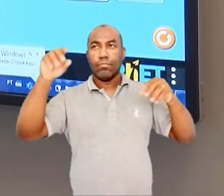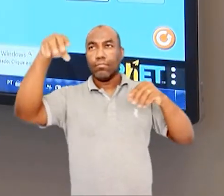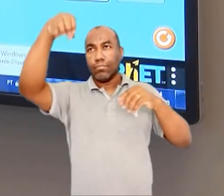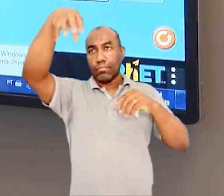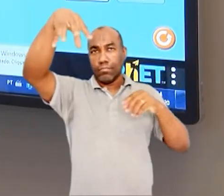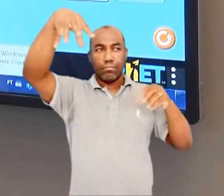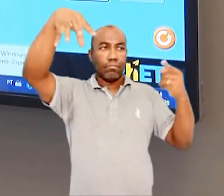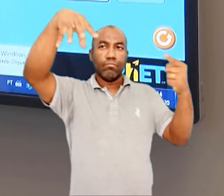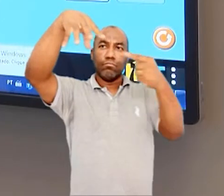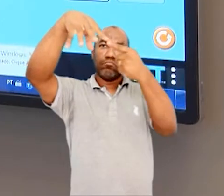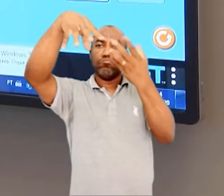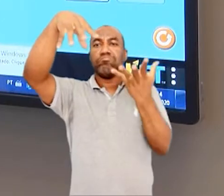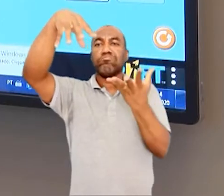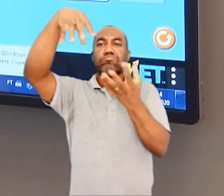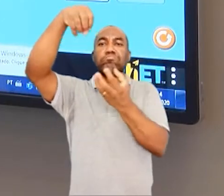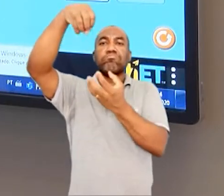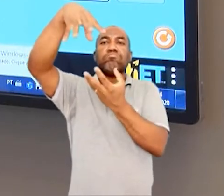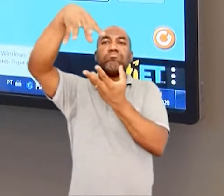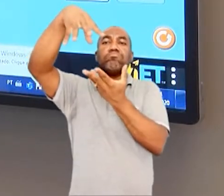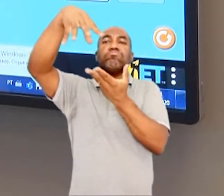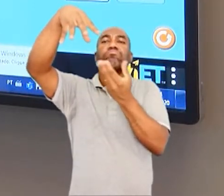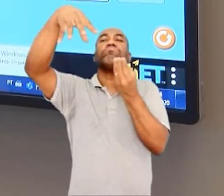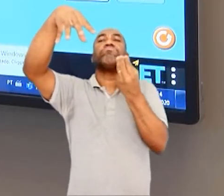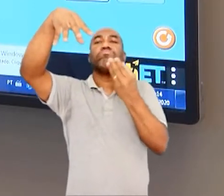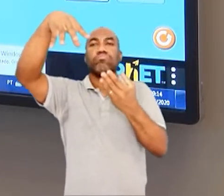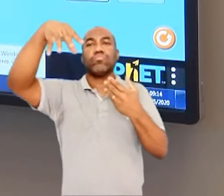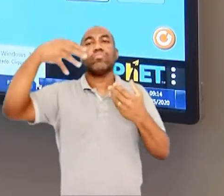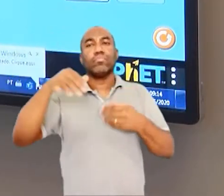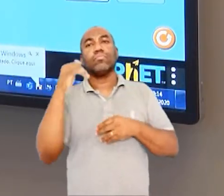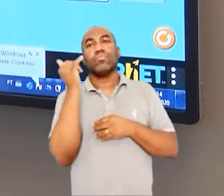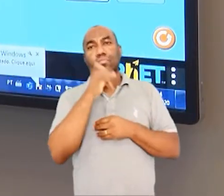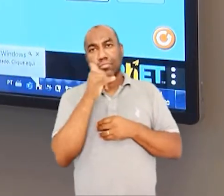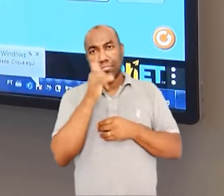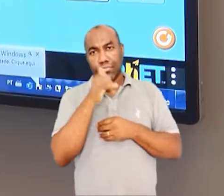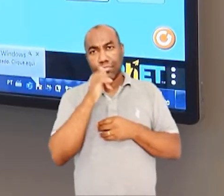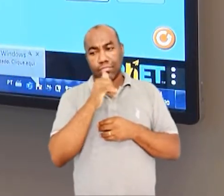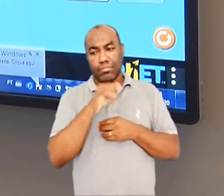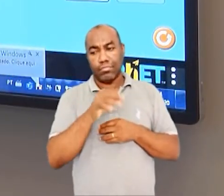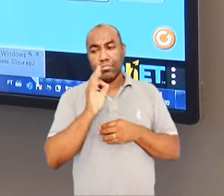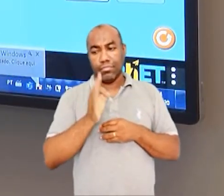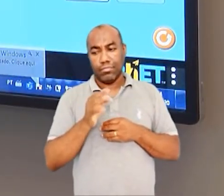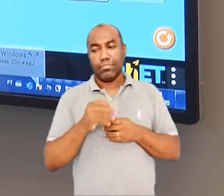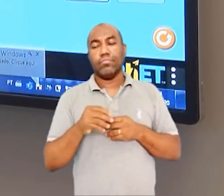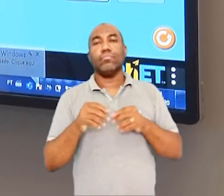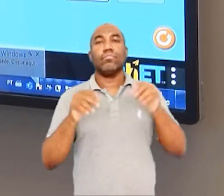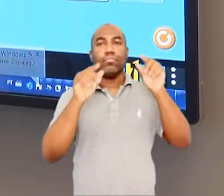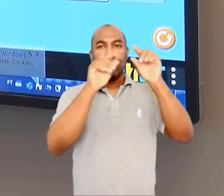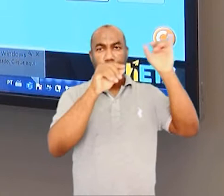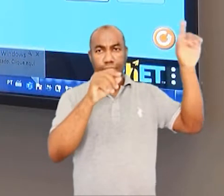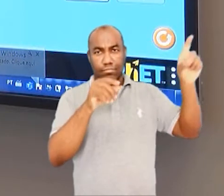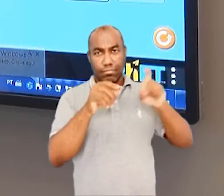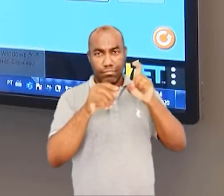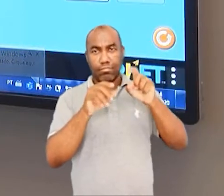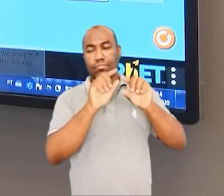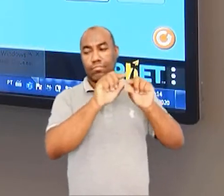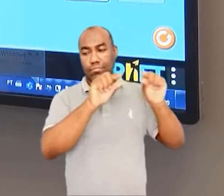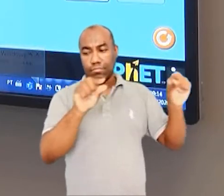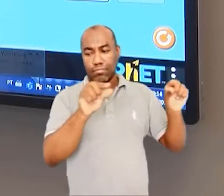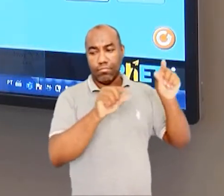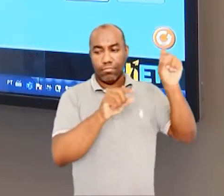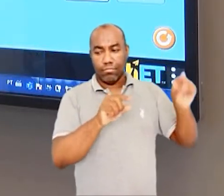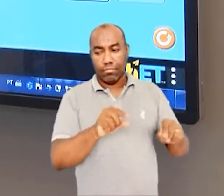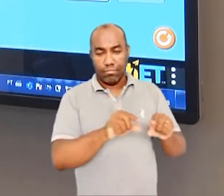ativar essa lâmpada, eu preciso de uma bateria. E aí eu tenho aqui novamente o condutor que eu